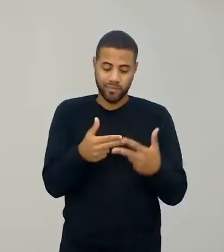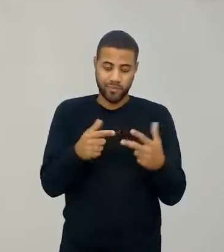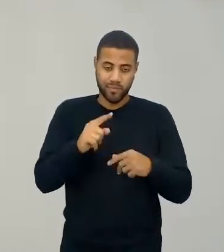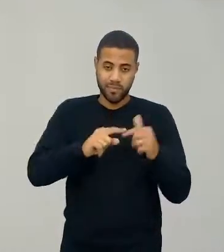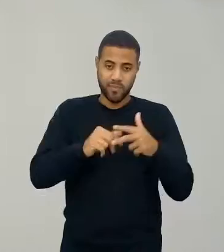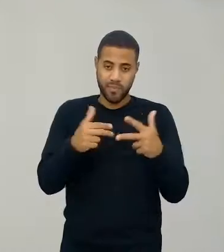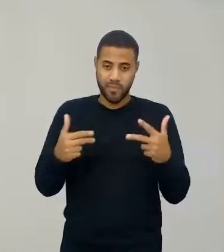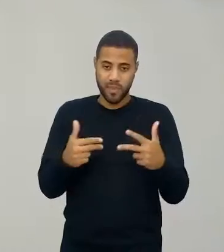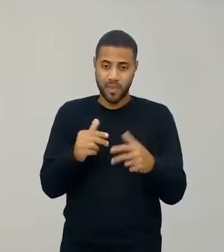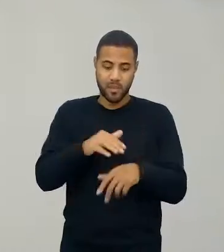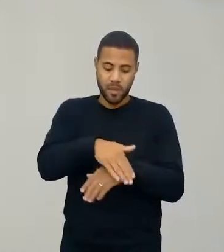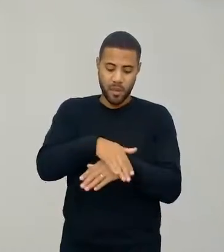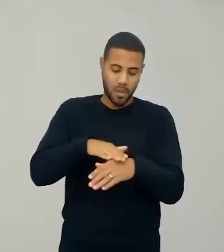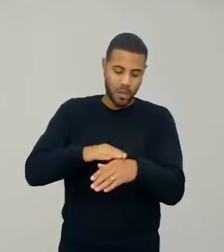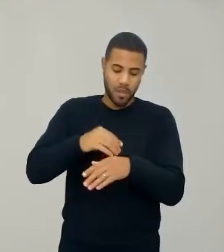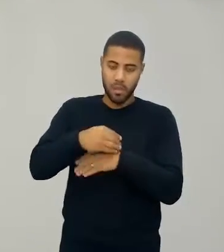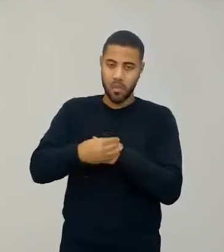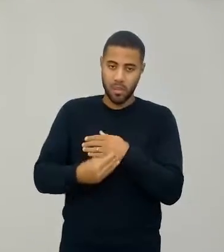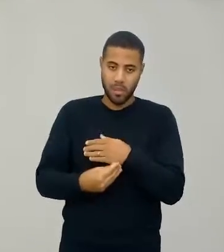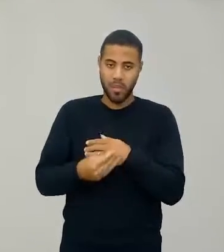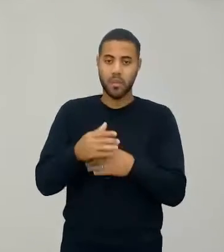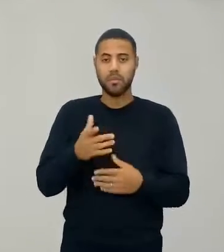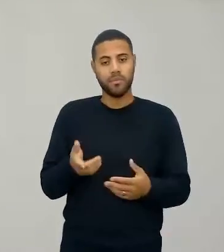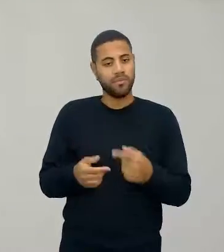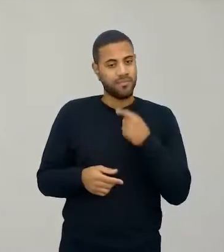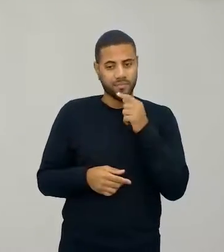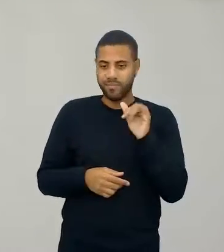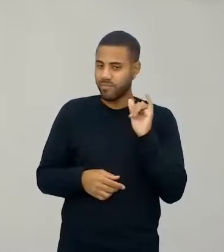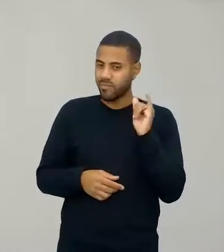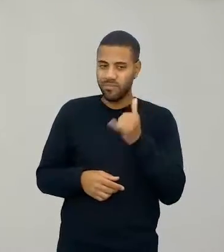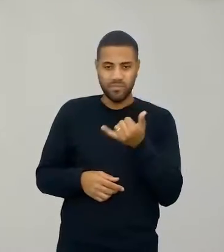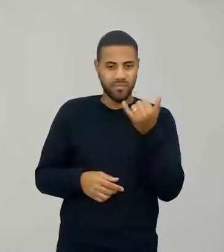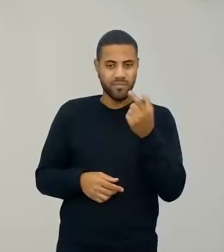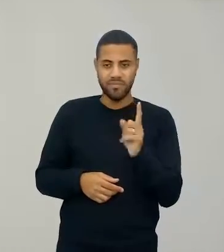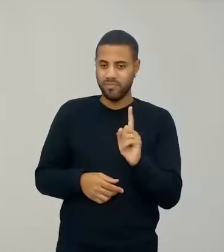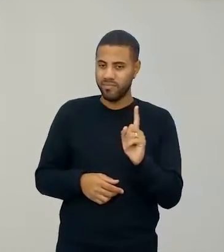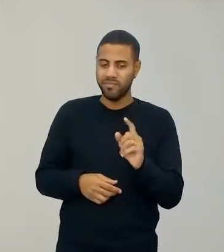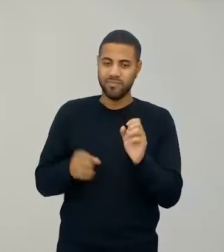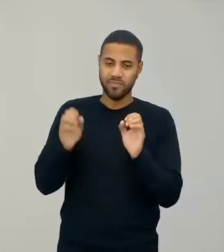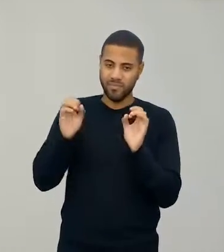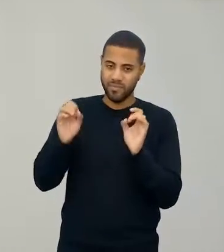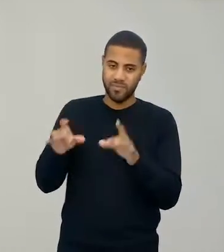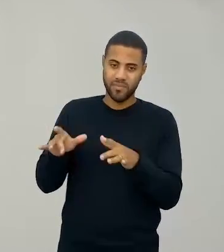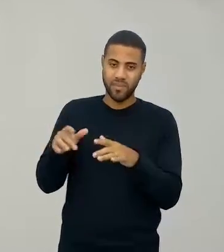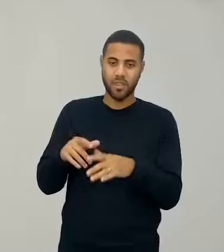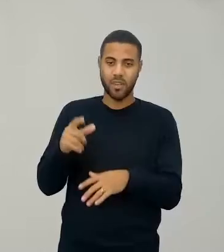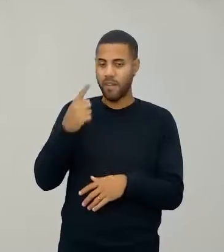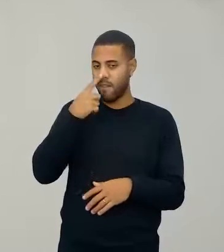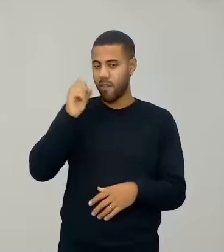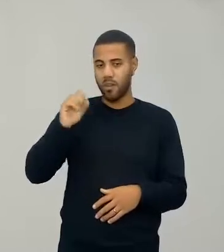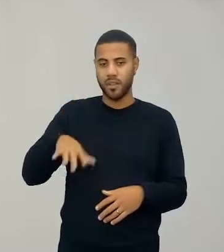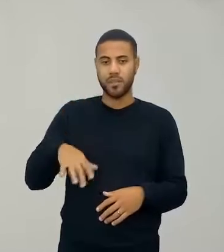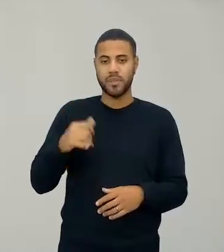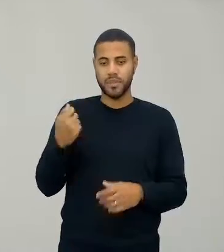em curativos, não dá para aproveitar isso. Então isso aí tem que ser disposto diretamente no aterro, né?